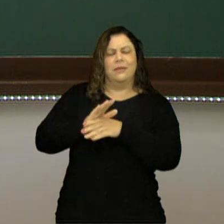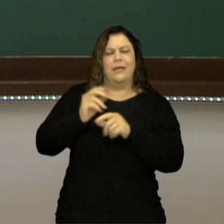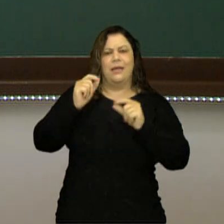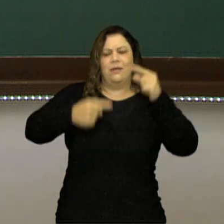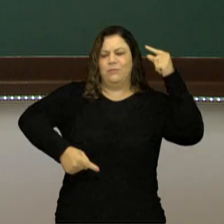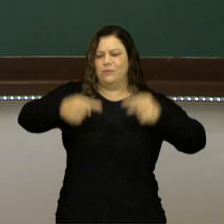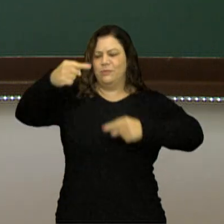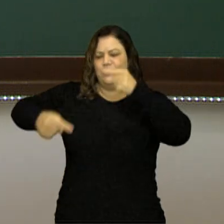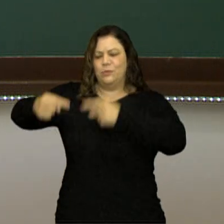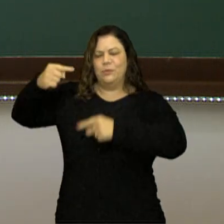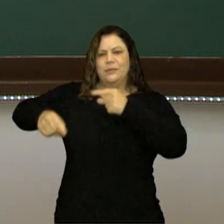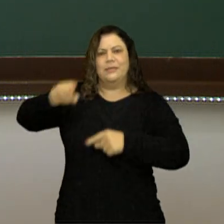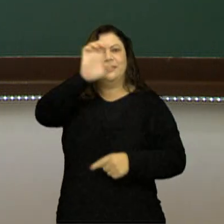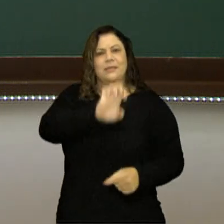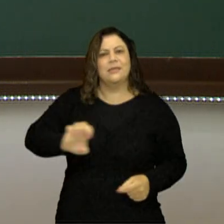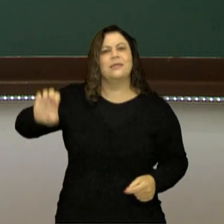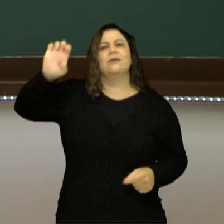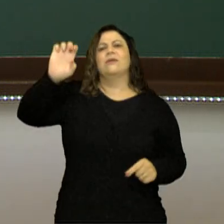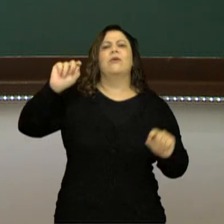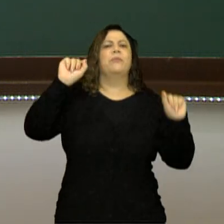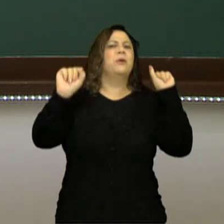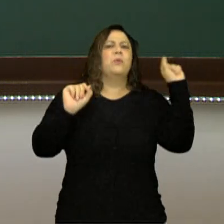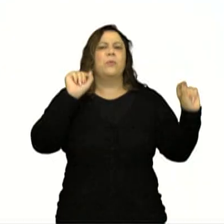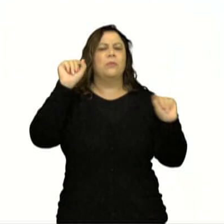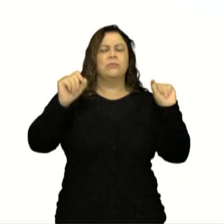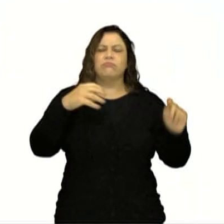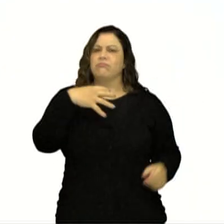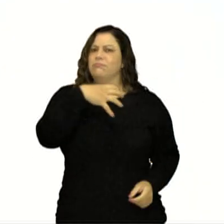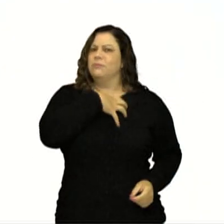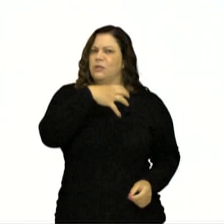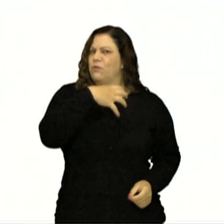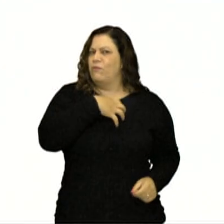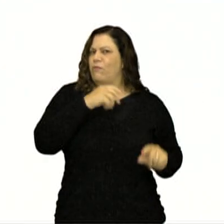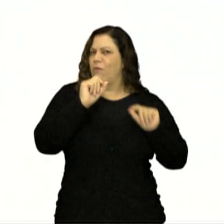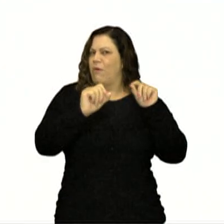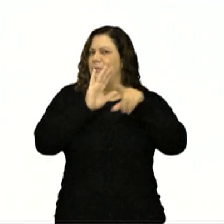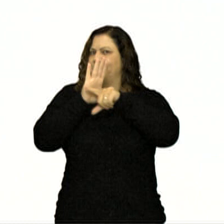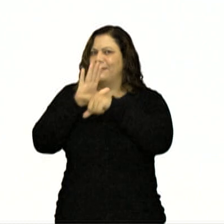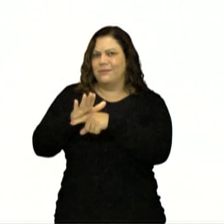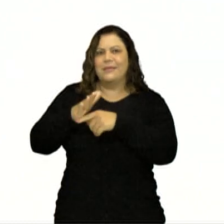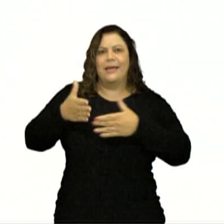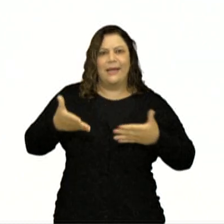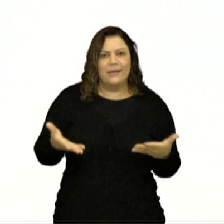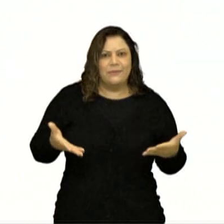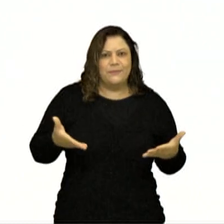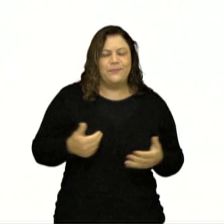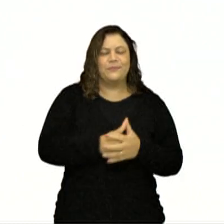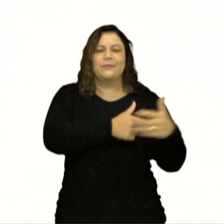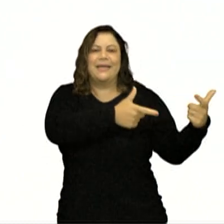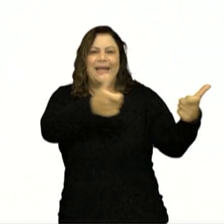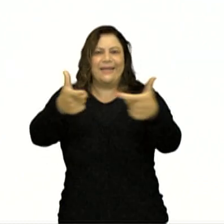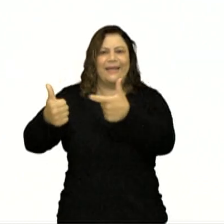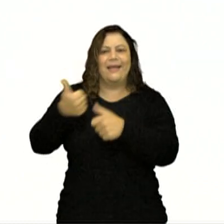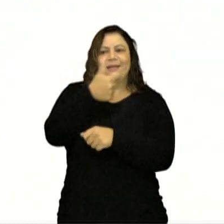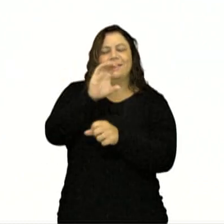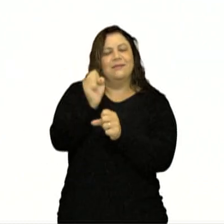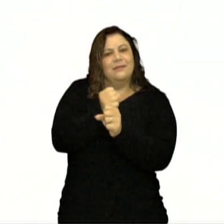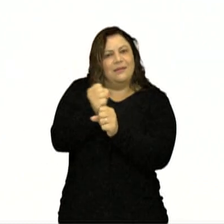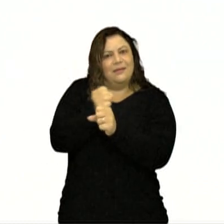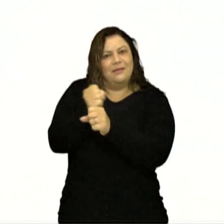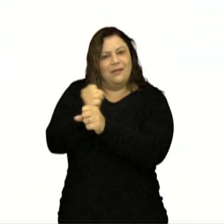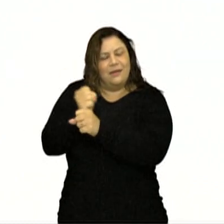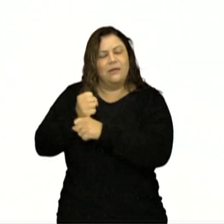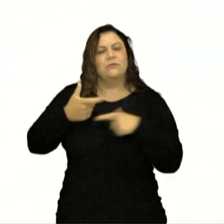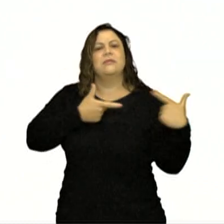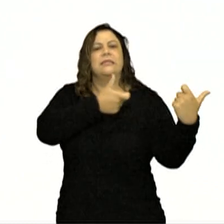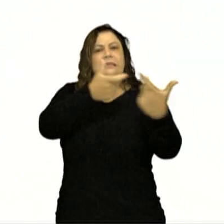política na Europa. Quais foram e de que forma colaboraram? A Guerra dos 100 Anos e as